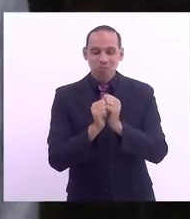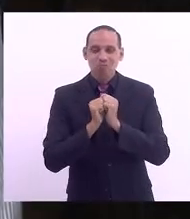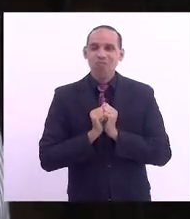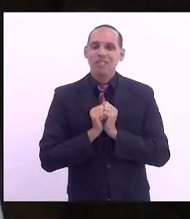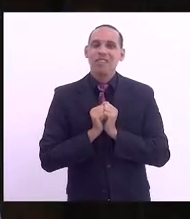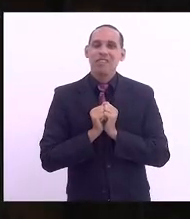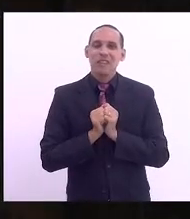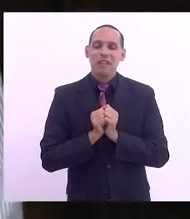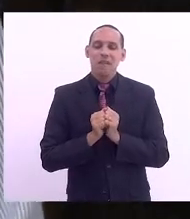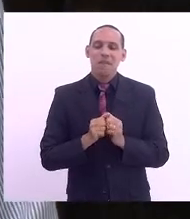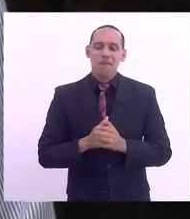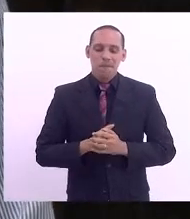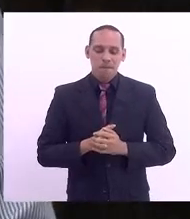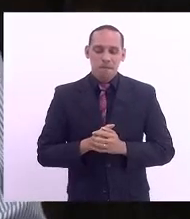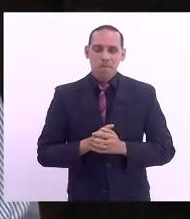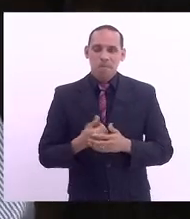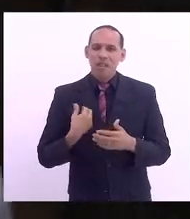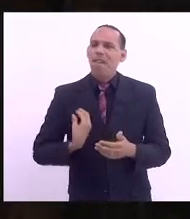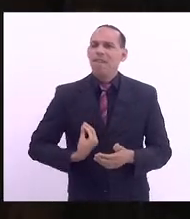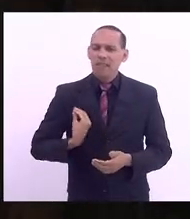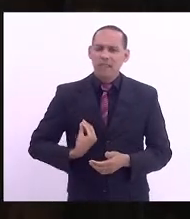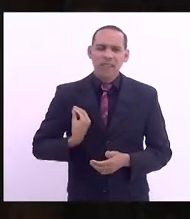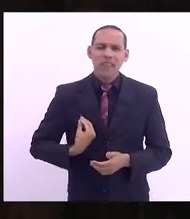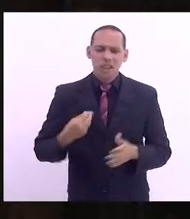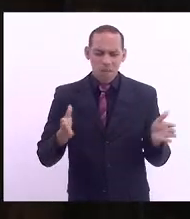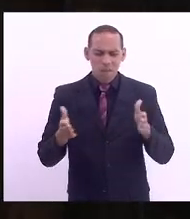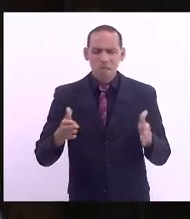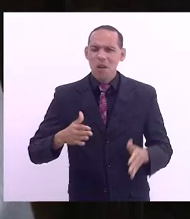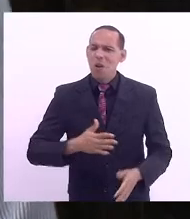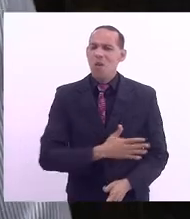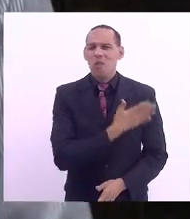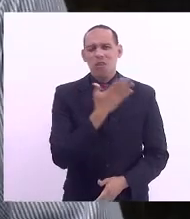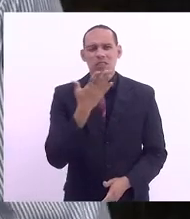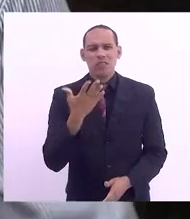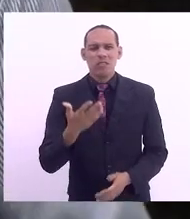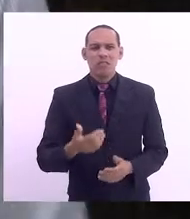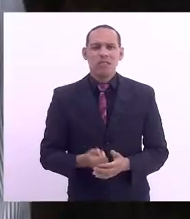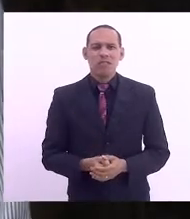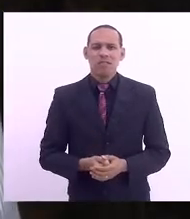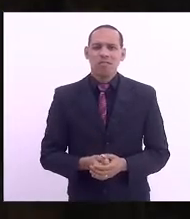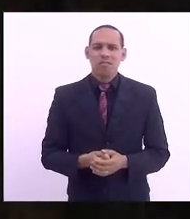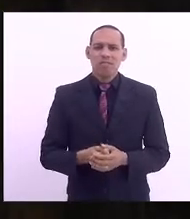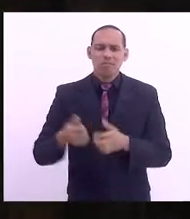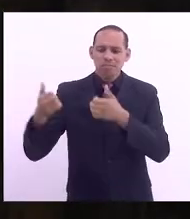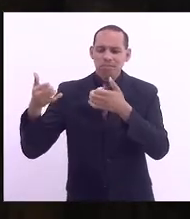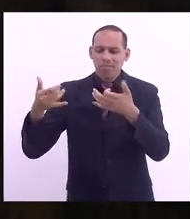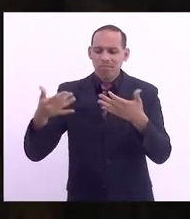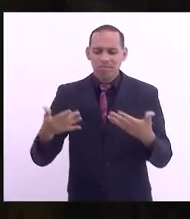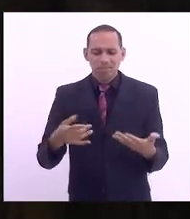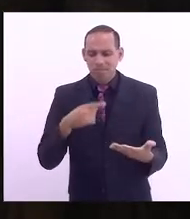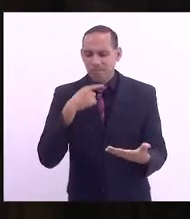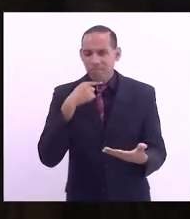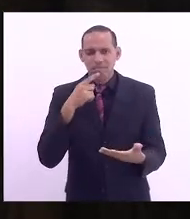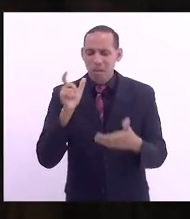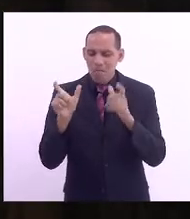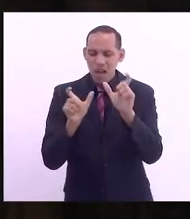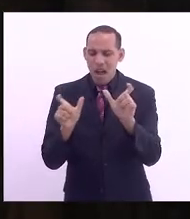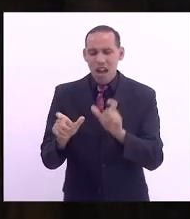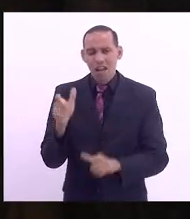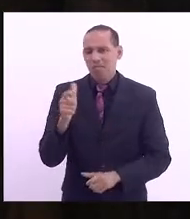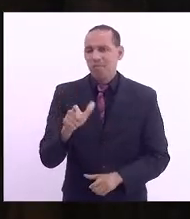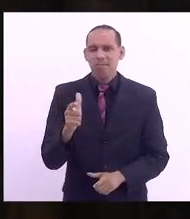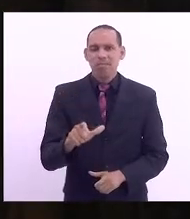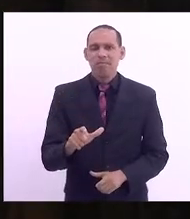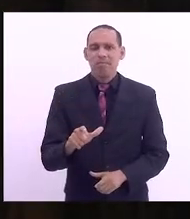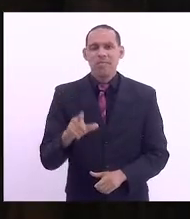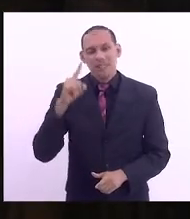junto comigo. É, eu vivi momentos horríveis, tenho palavras para descrever.